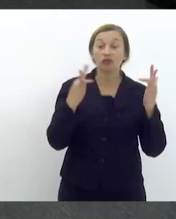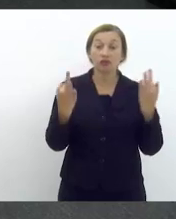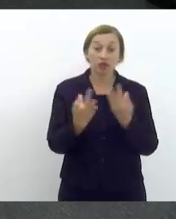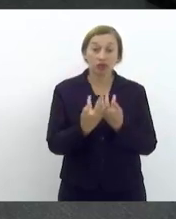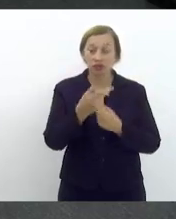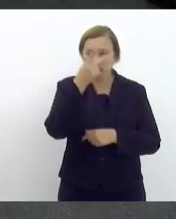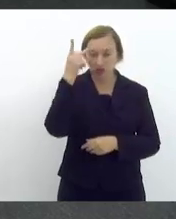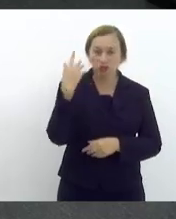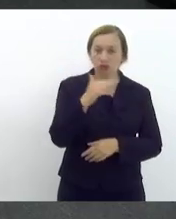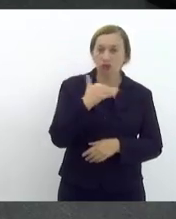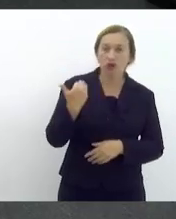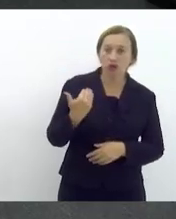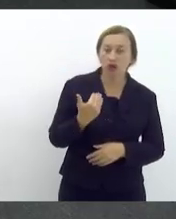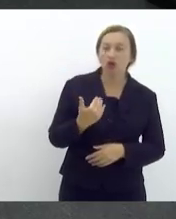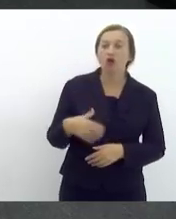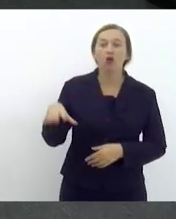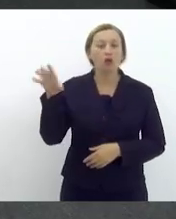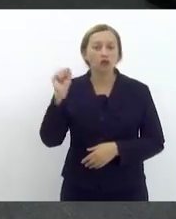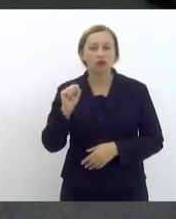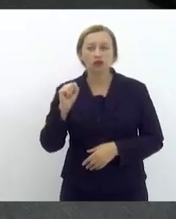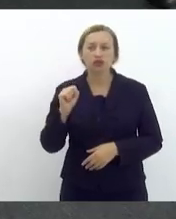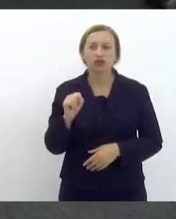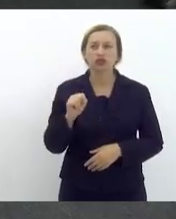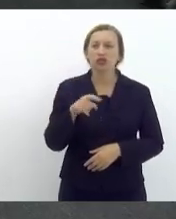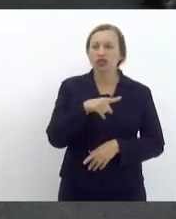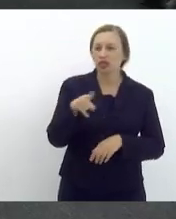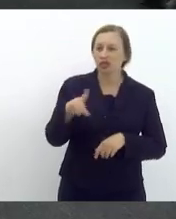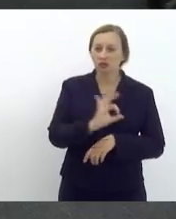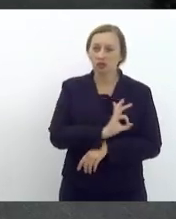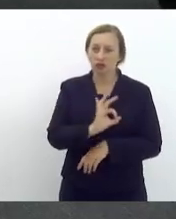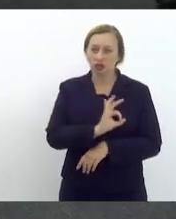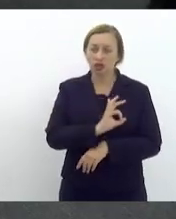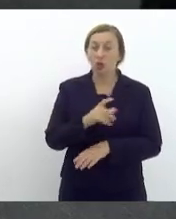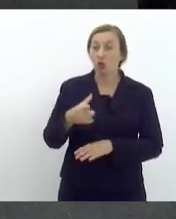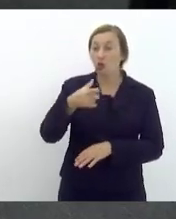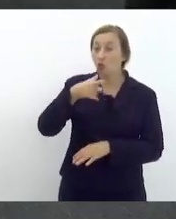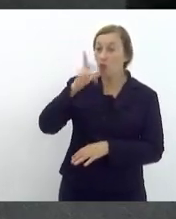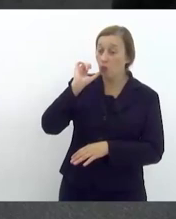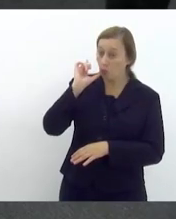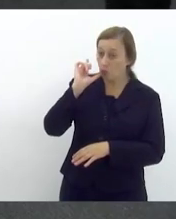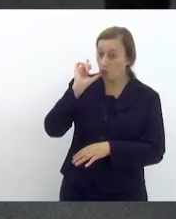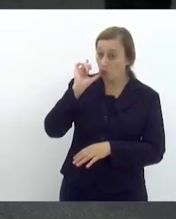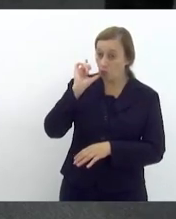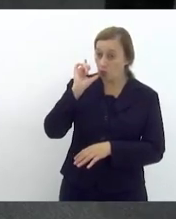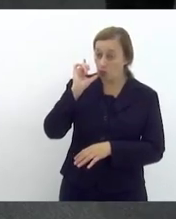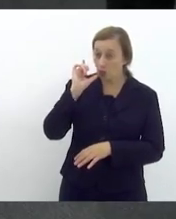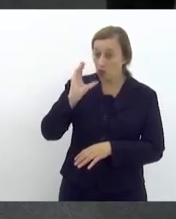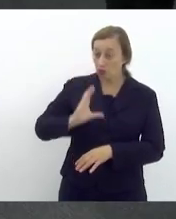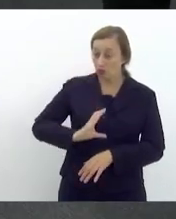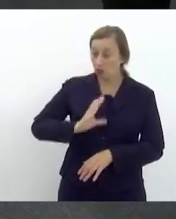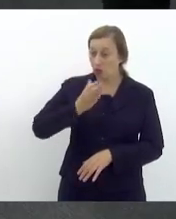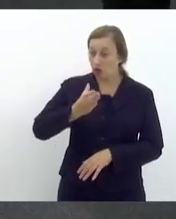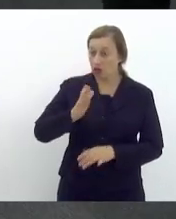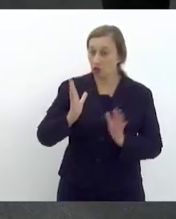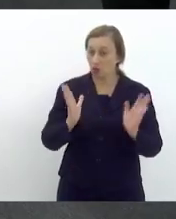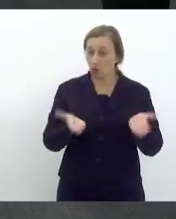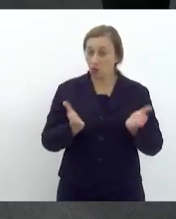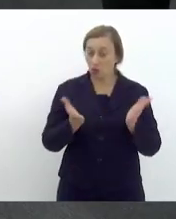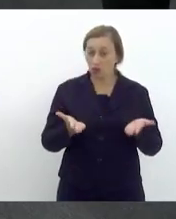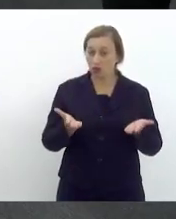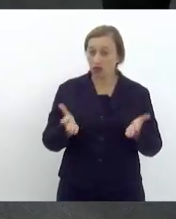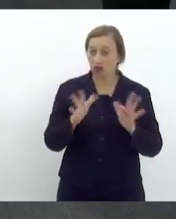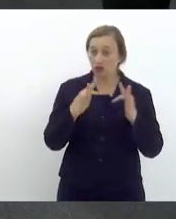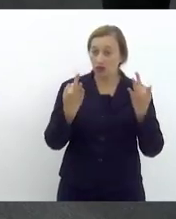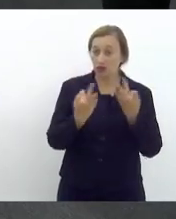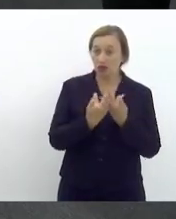vítima é muito dura a gente ouvir que esses mas que ontem eram encarados como heróis hoje tem as suas